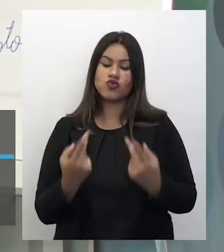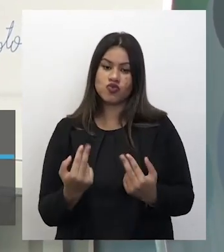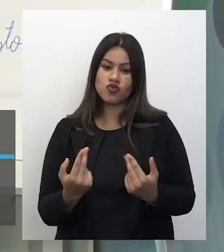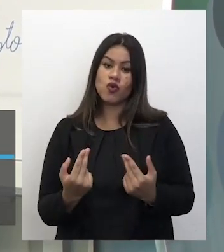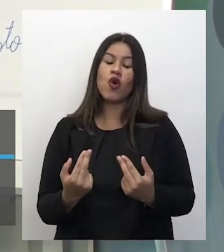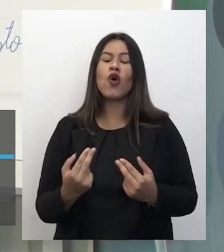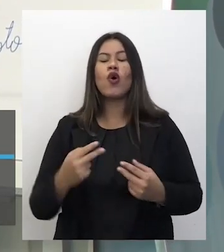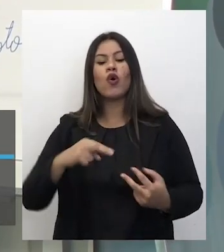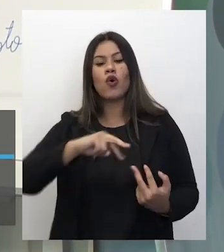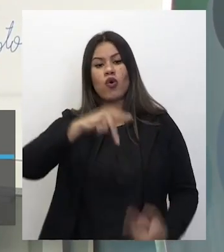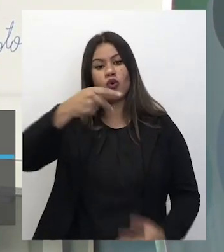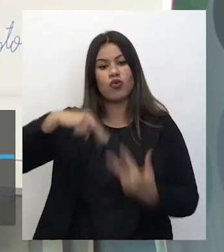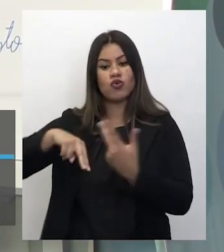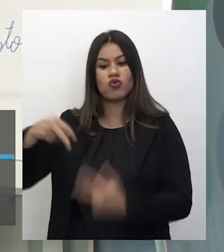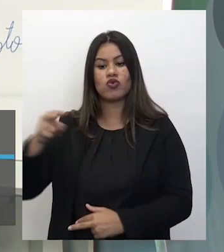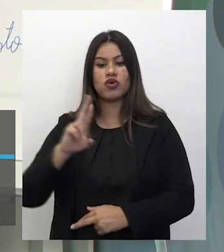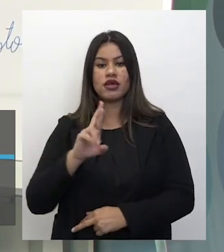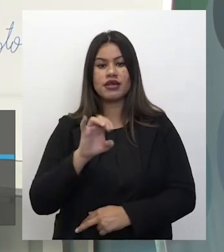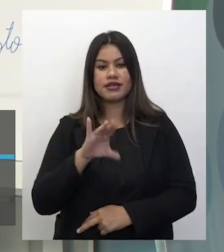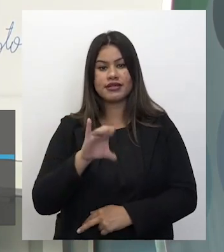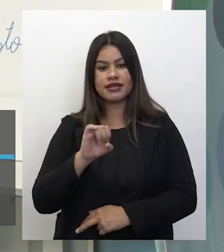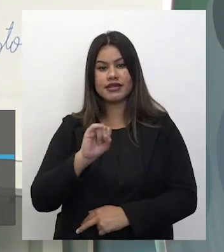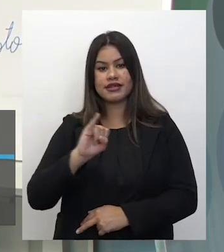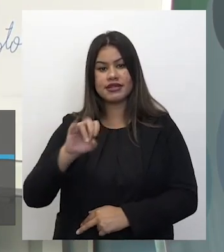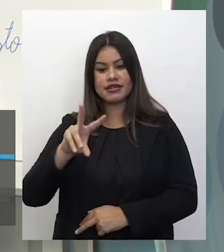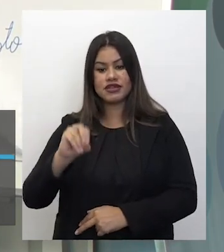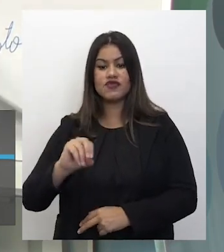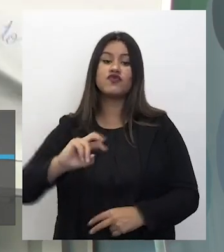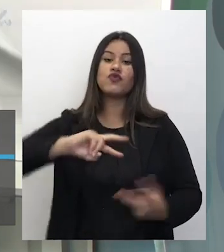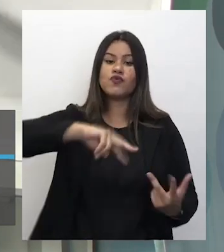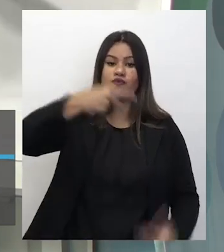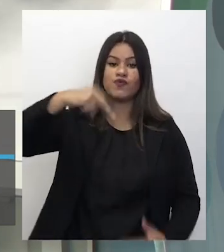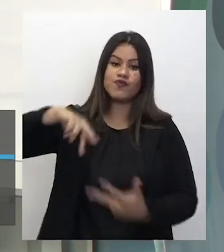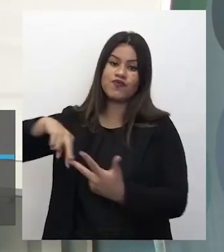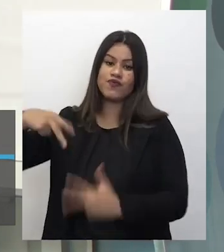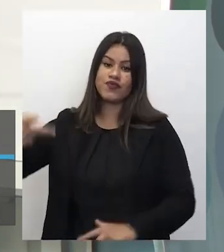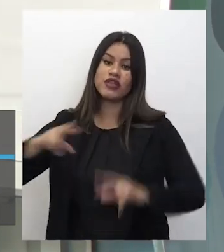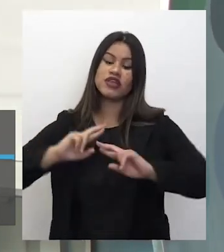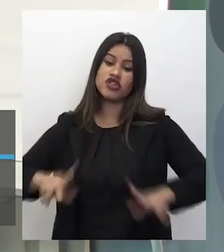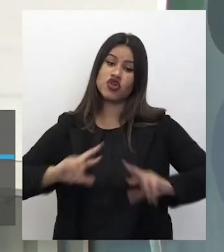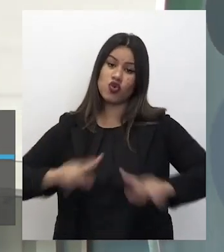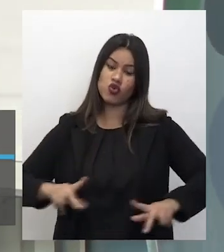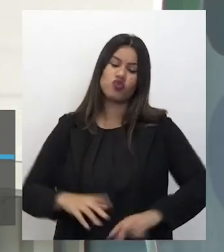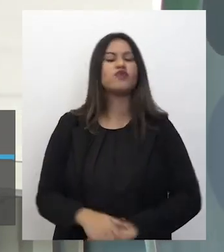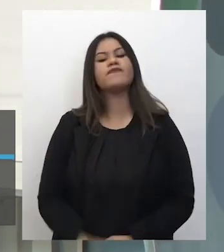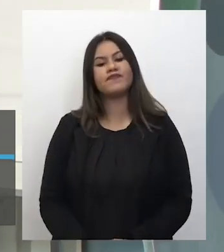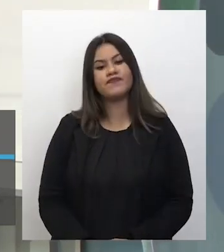recessivo, o que é heterozigoto. Uma outra recordação aqui para você.